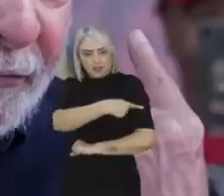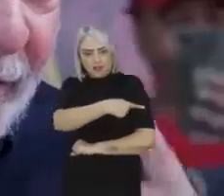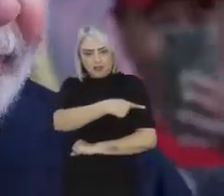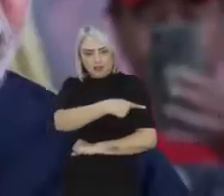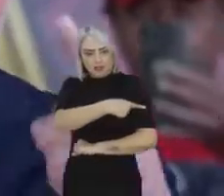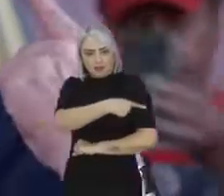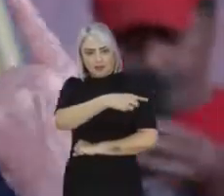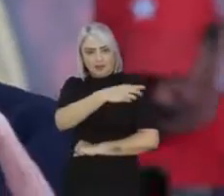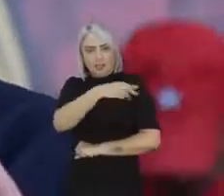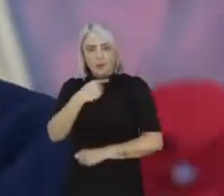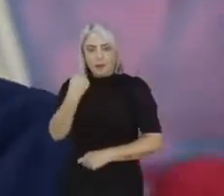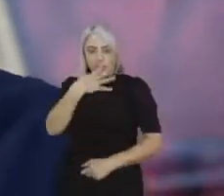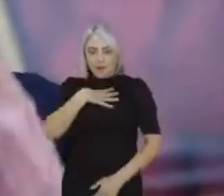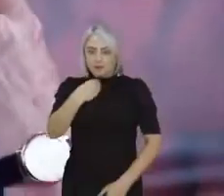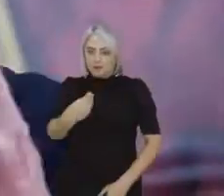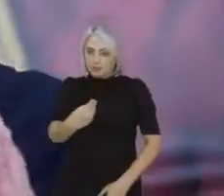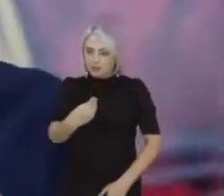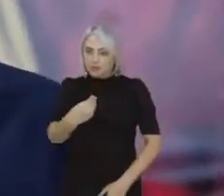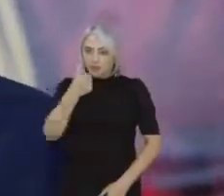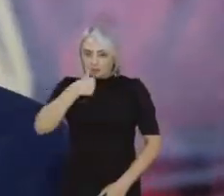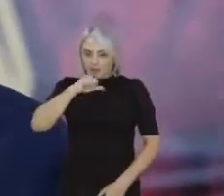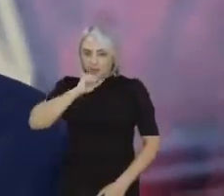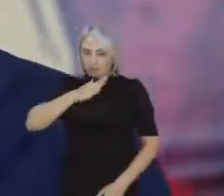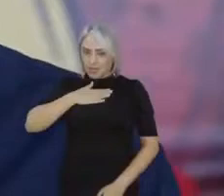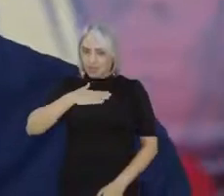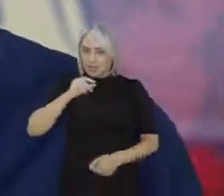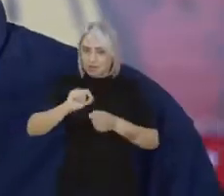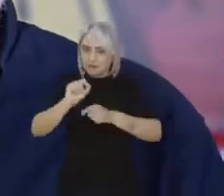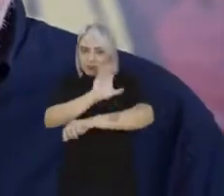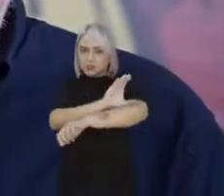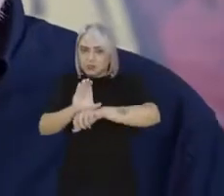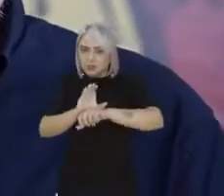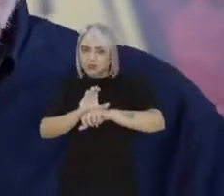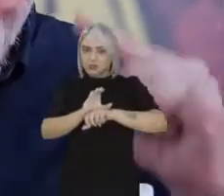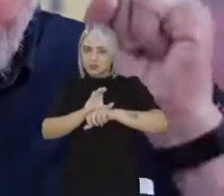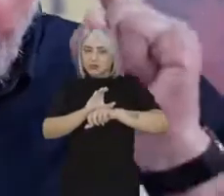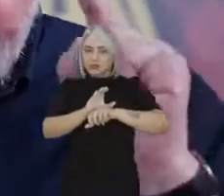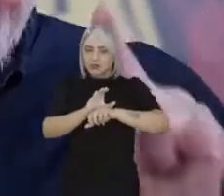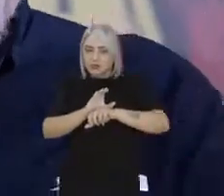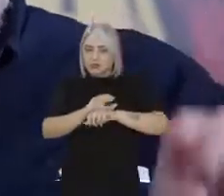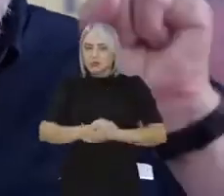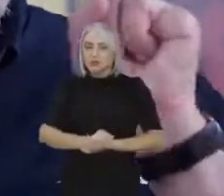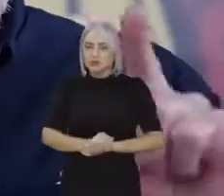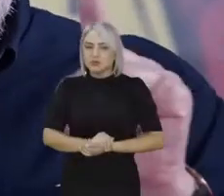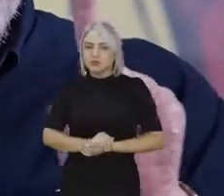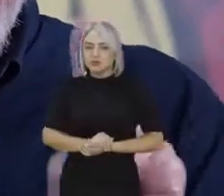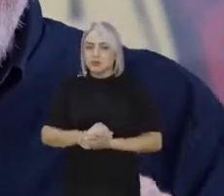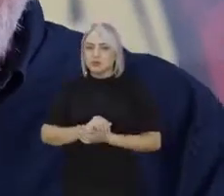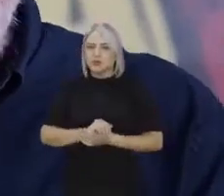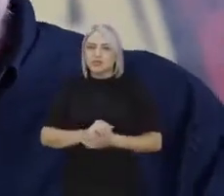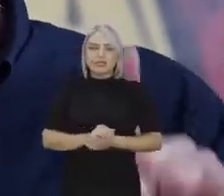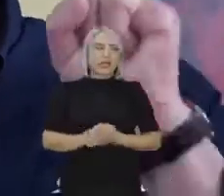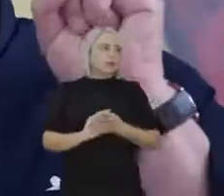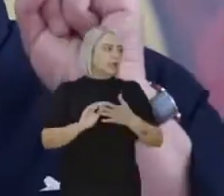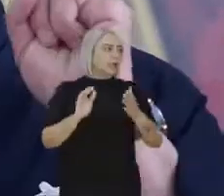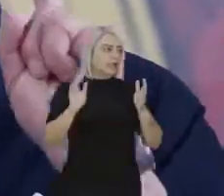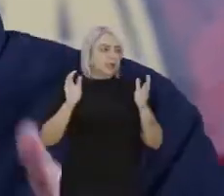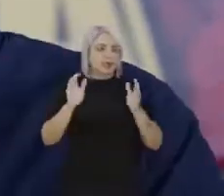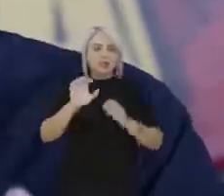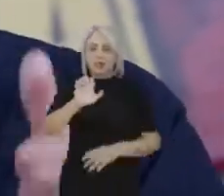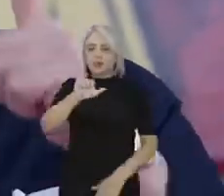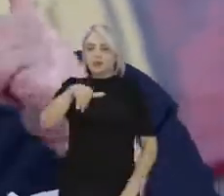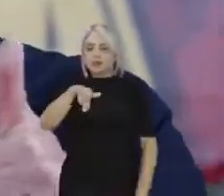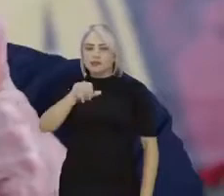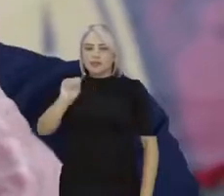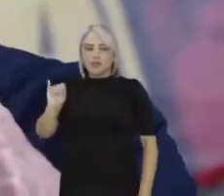primeiro filho da dona Lindu que fiz um curso no Senai. Por eu ter feito um curso no Senai, eu fui o